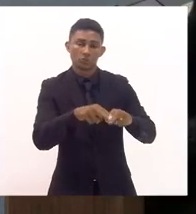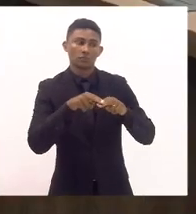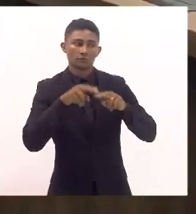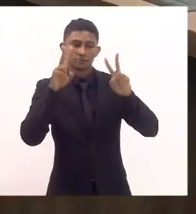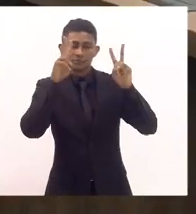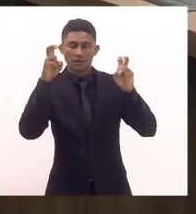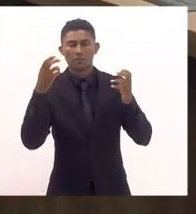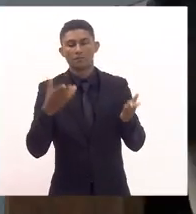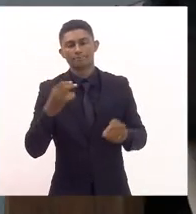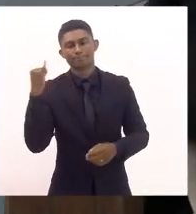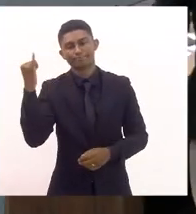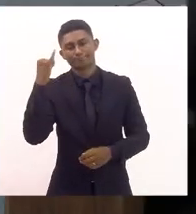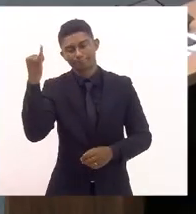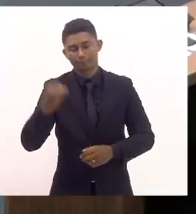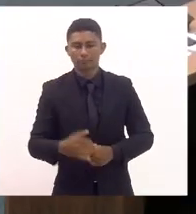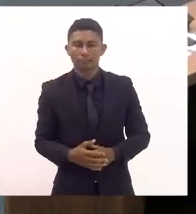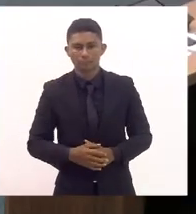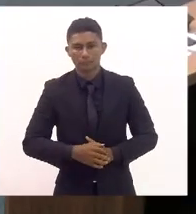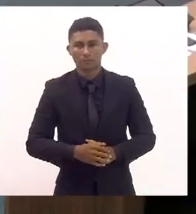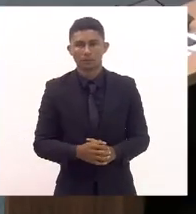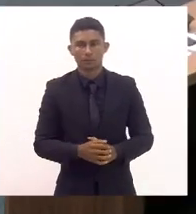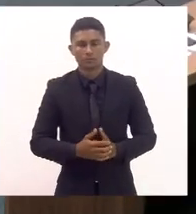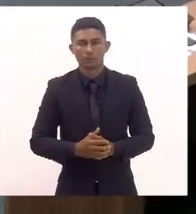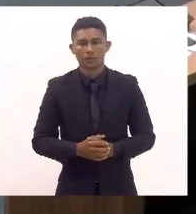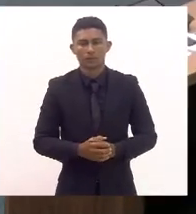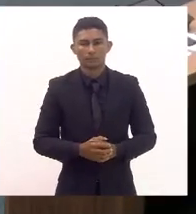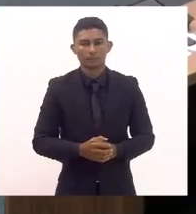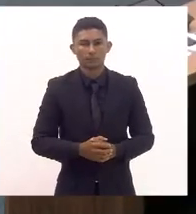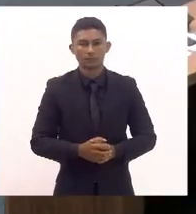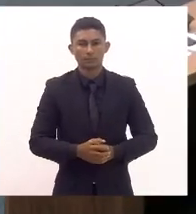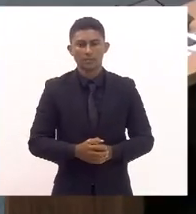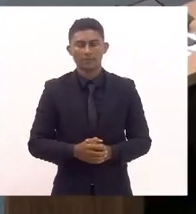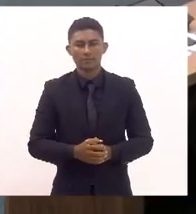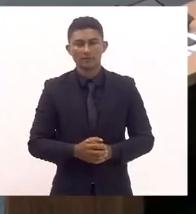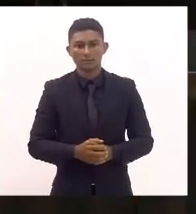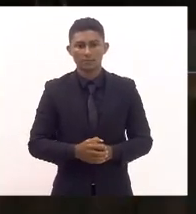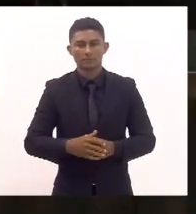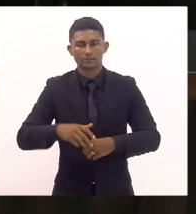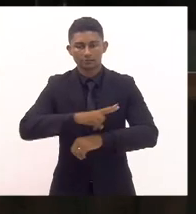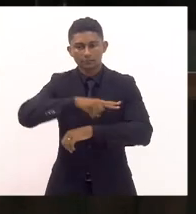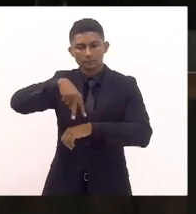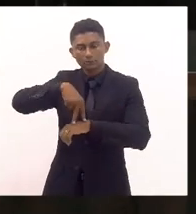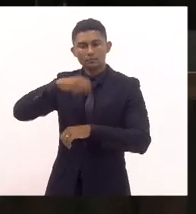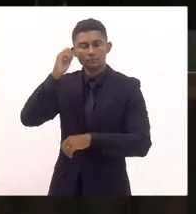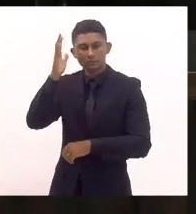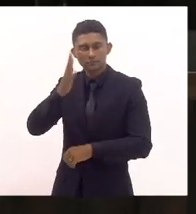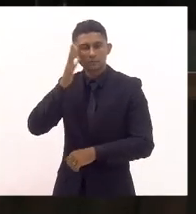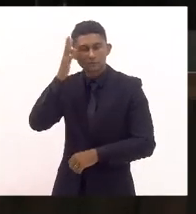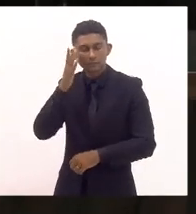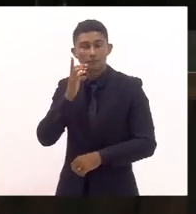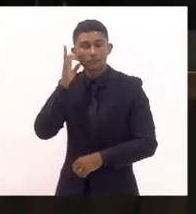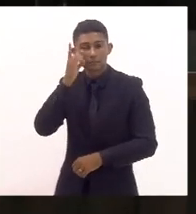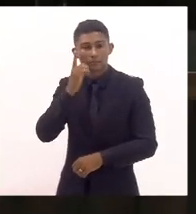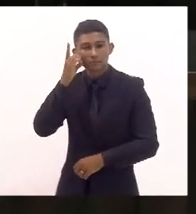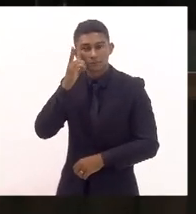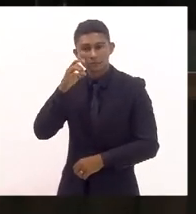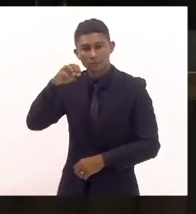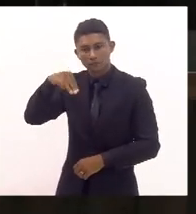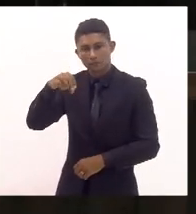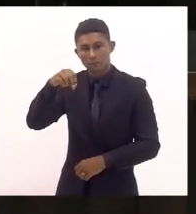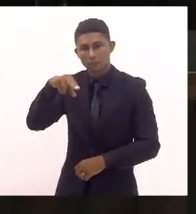tema é sempre relevante Santos Nádia o próximo orador escrita a nobre deputada